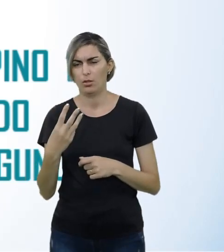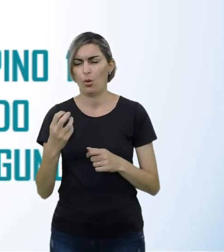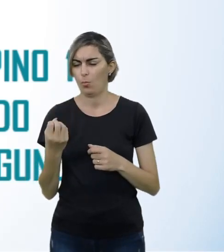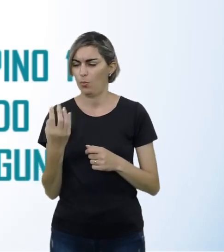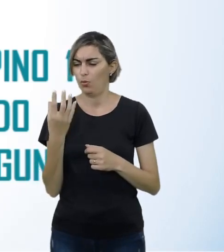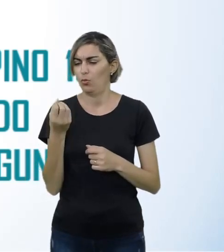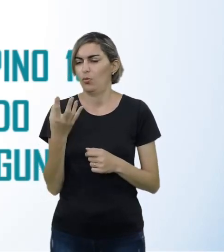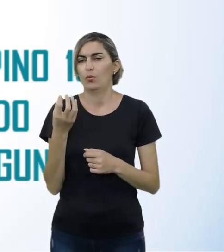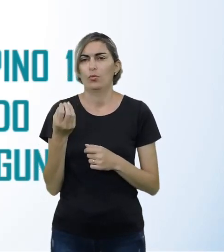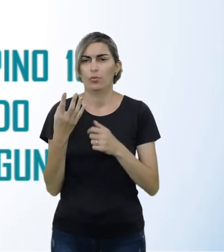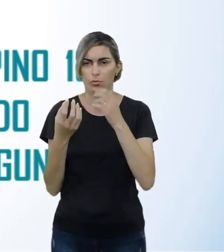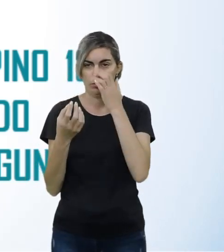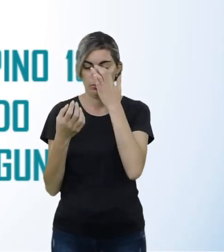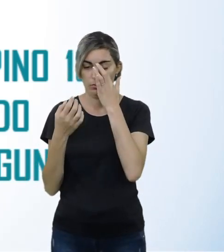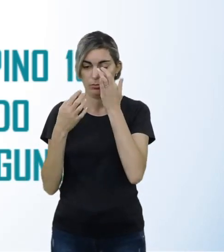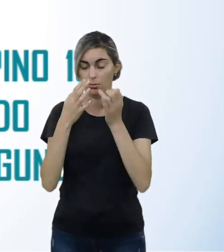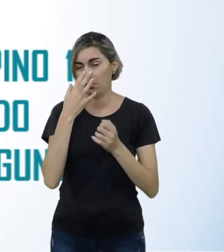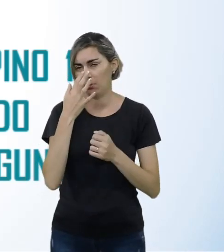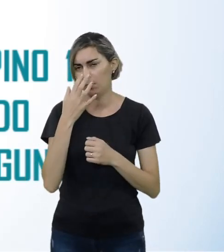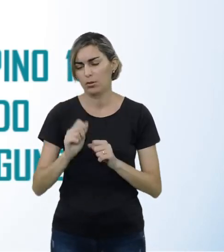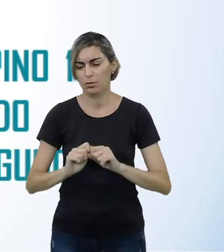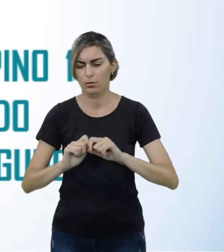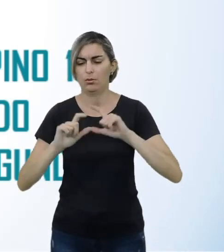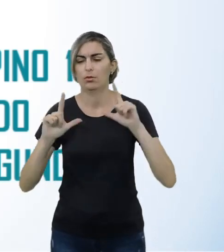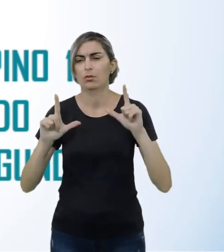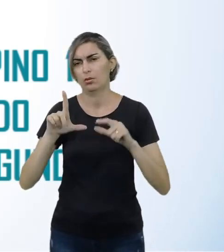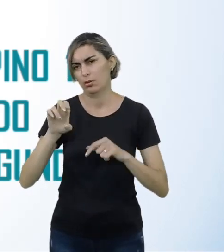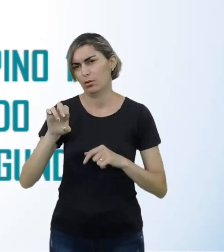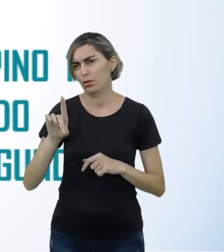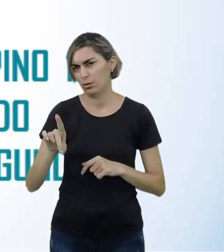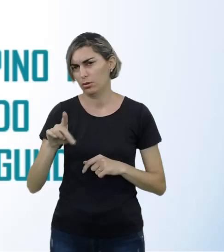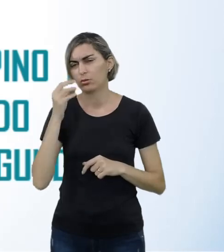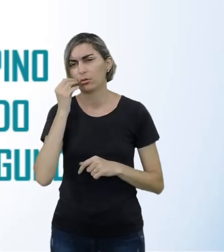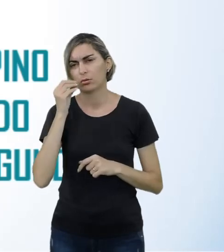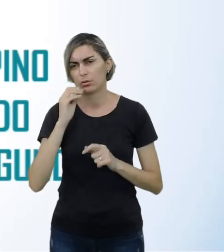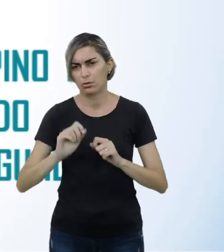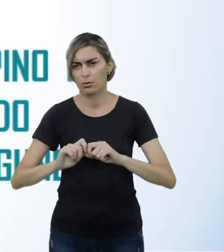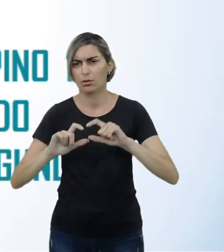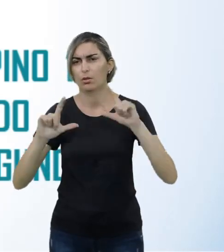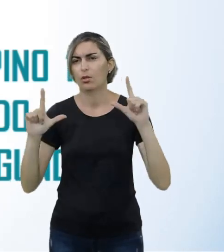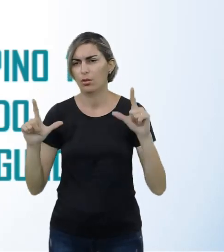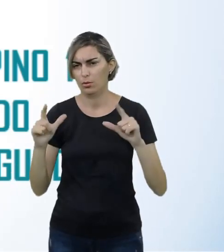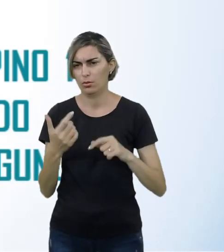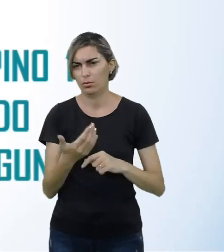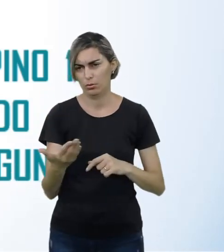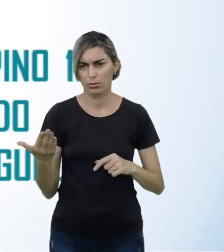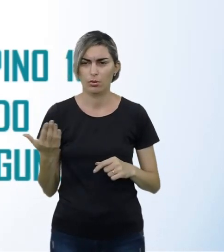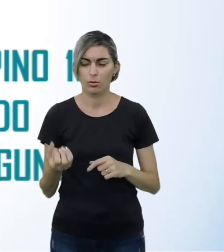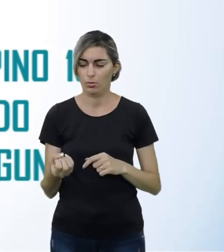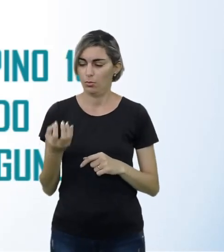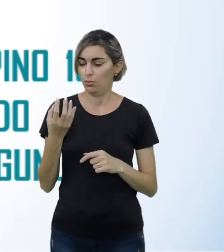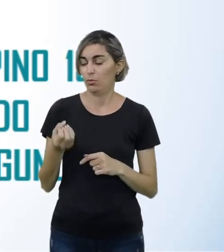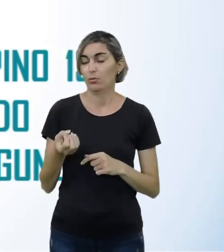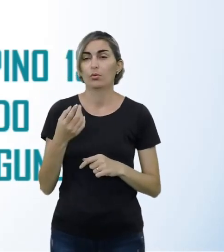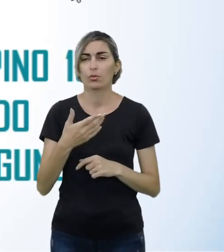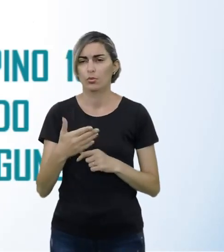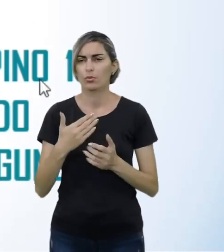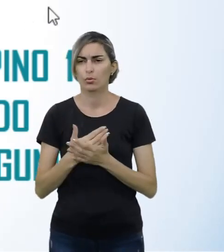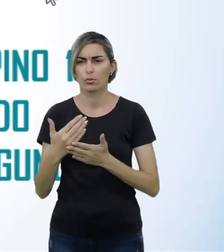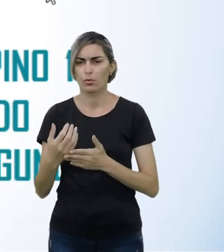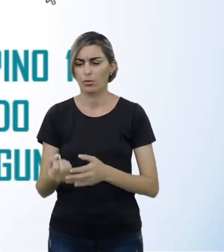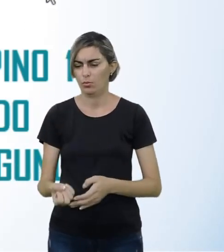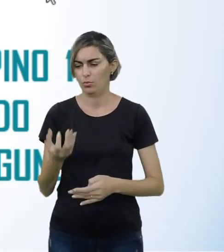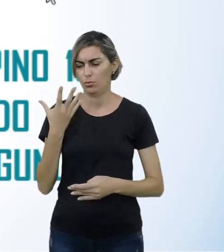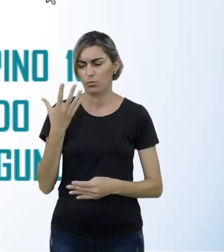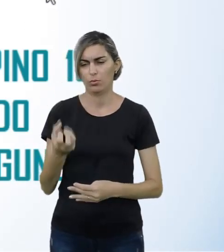a piscar. Observa ali, ele vai acender esse LED aqui, para dizer que está ligado, e esse LED aqui do pino 13 começa a piscar. E